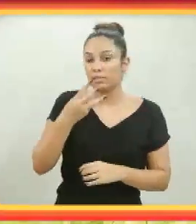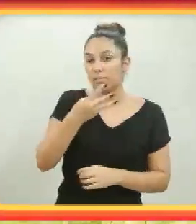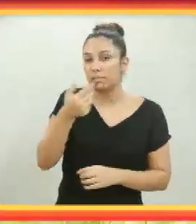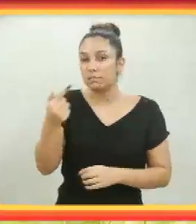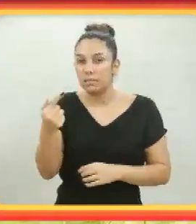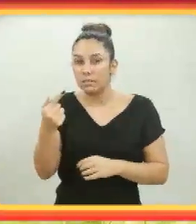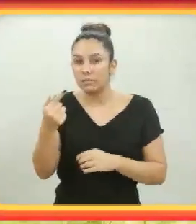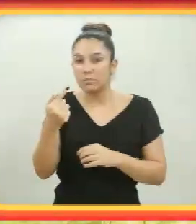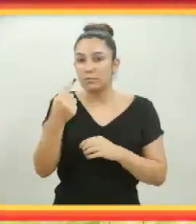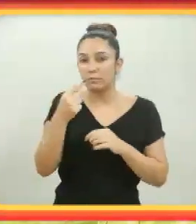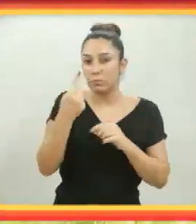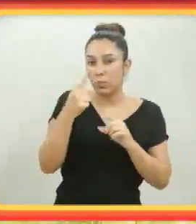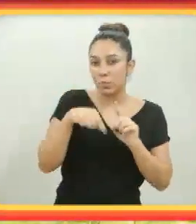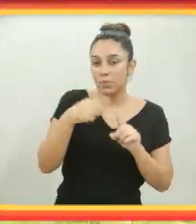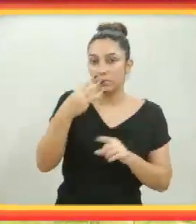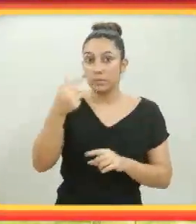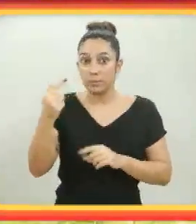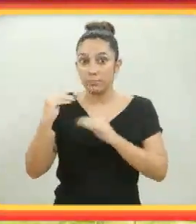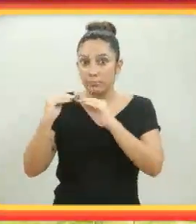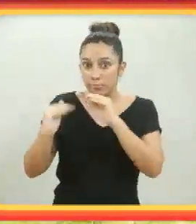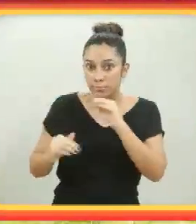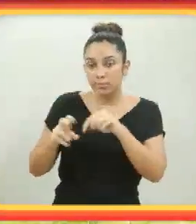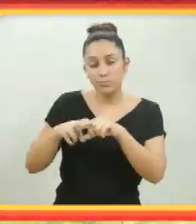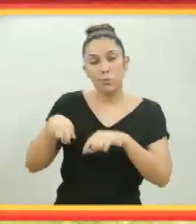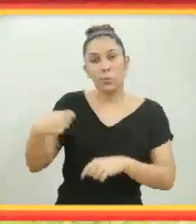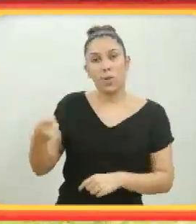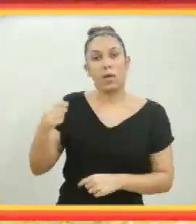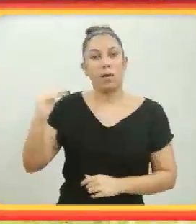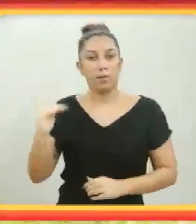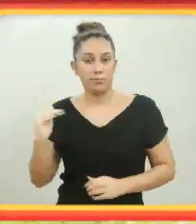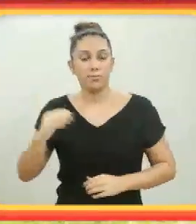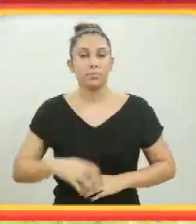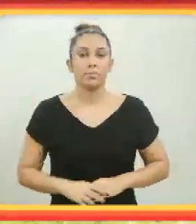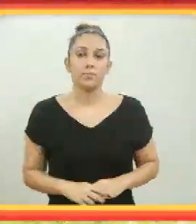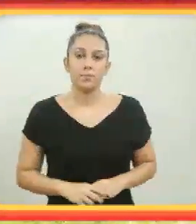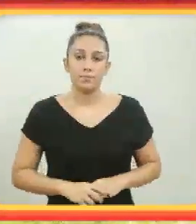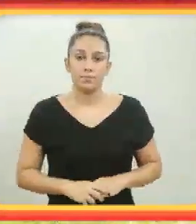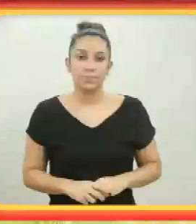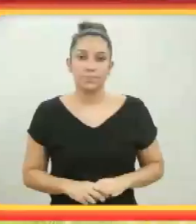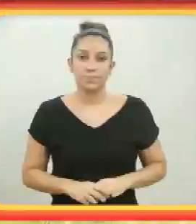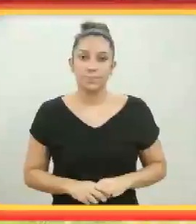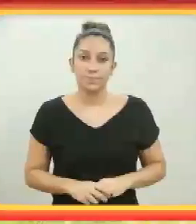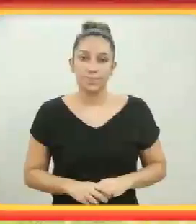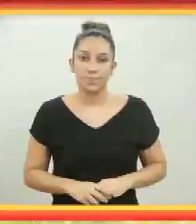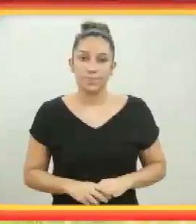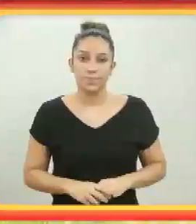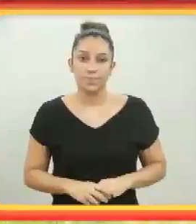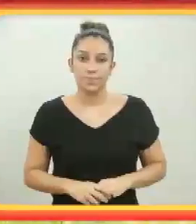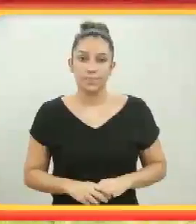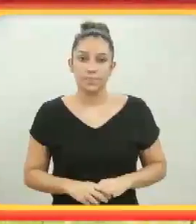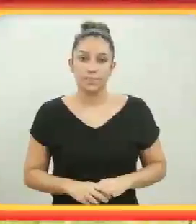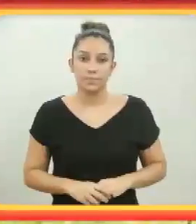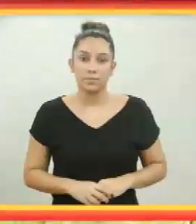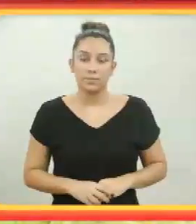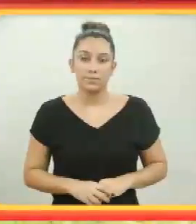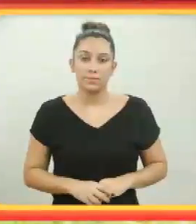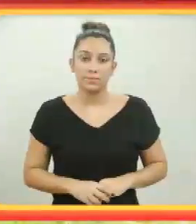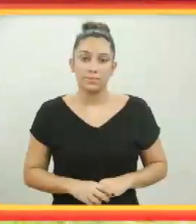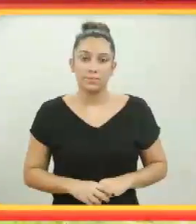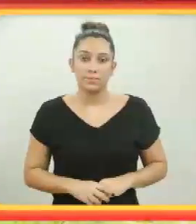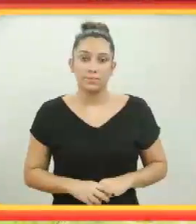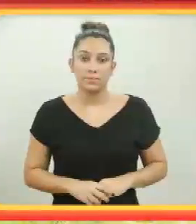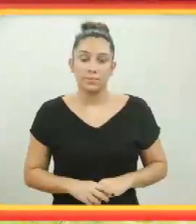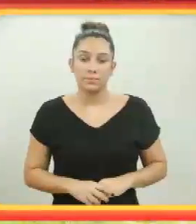é uma estatura que não é considerado nanismo. Abaixo de 1,40, que é o meu caso, que eu